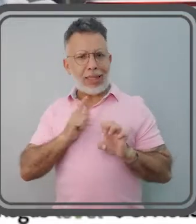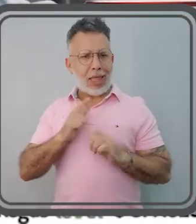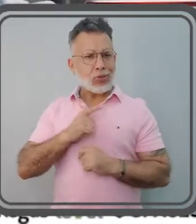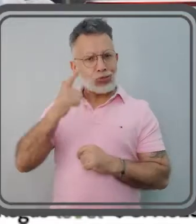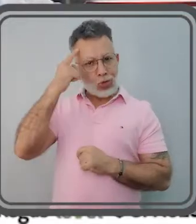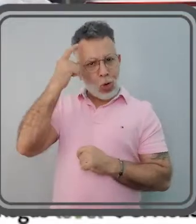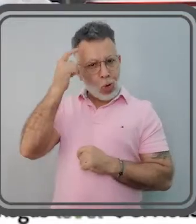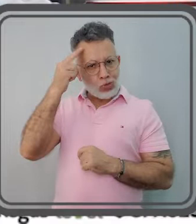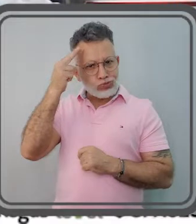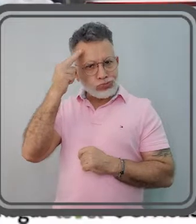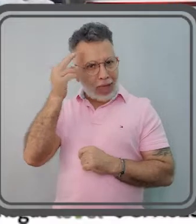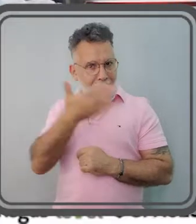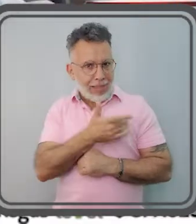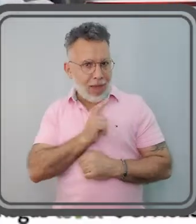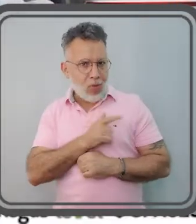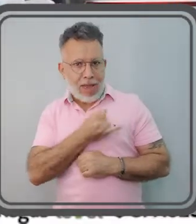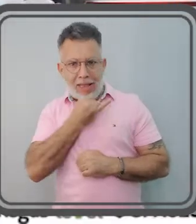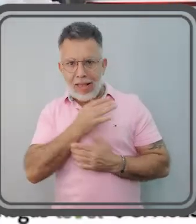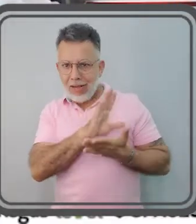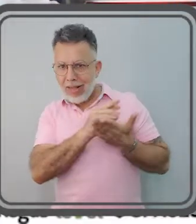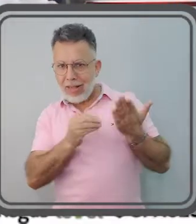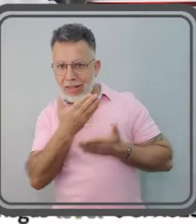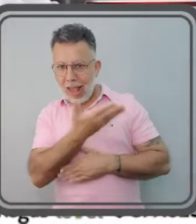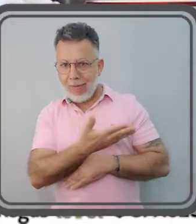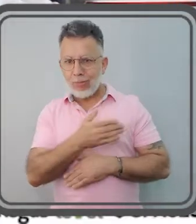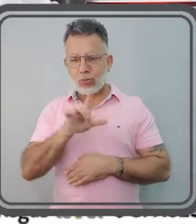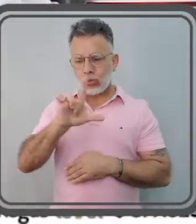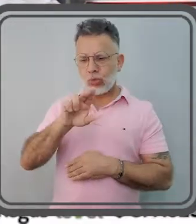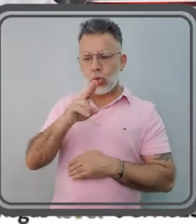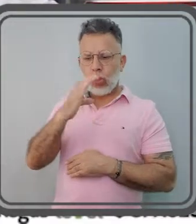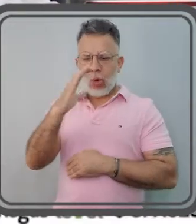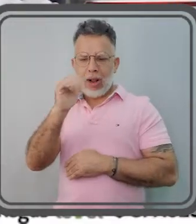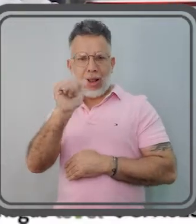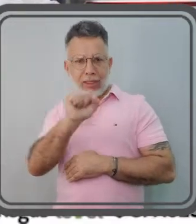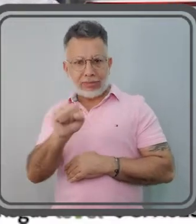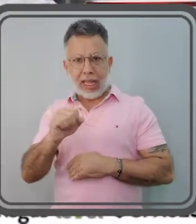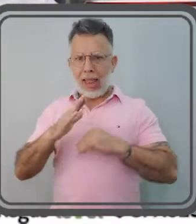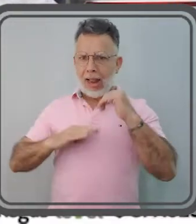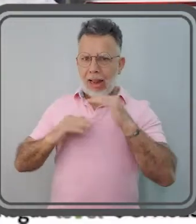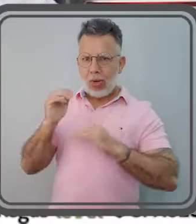ele construiu um conhecimento ao longo do tempo, como ele citou, passando por